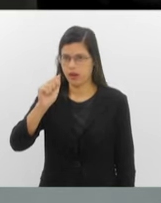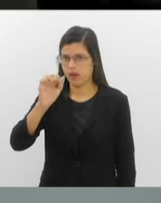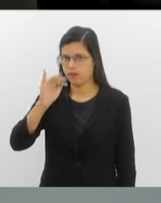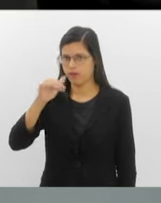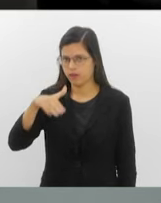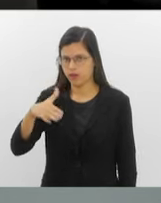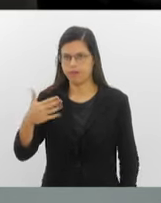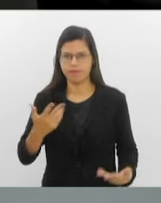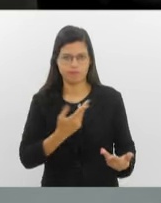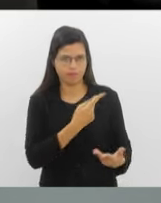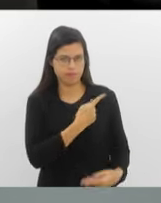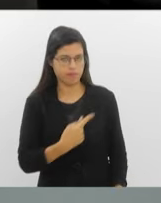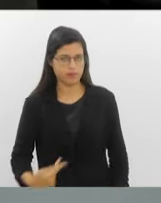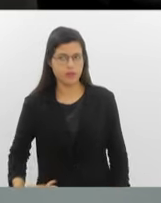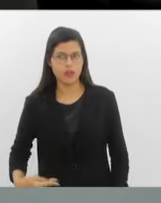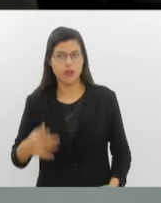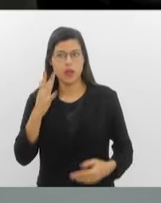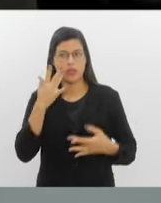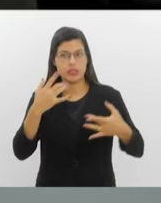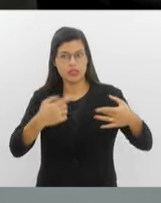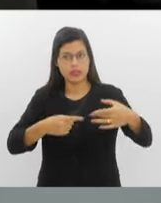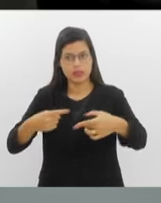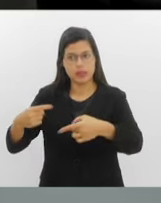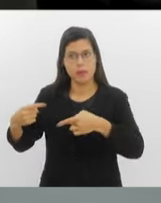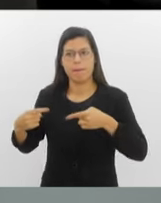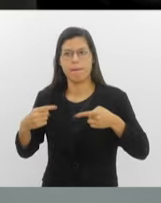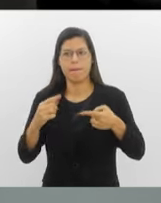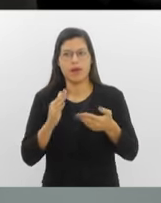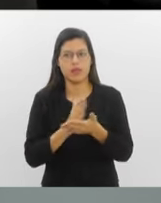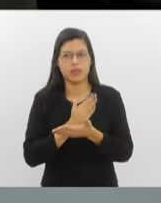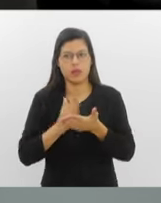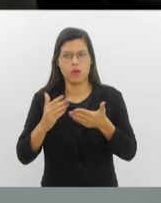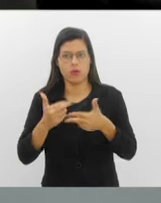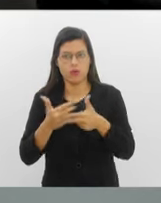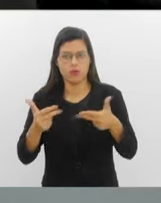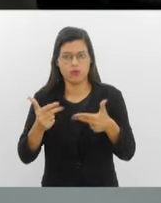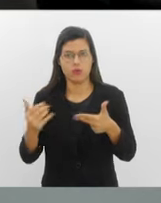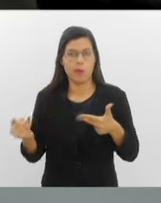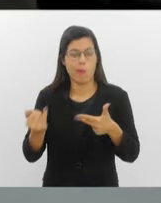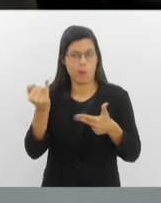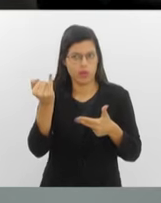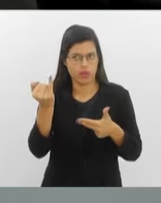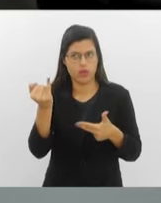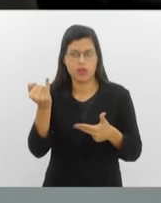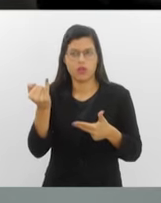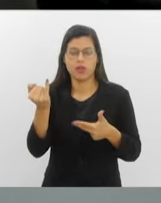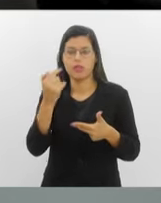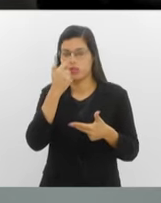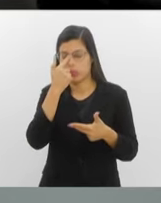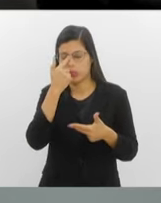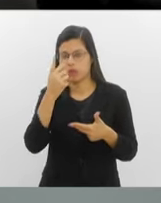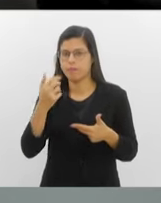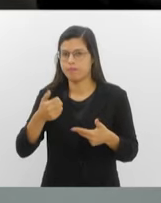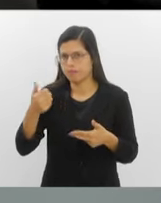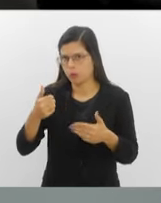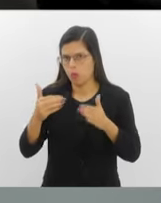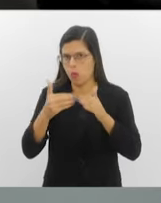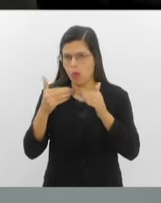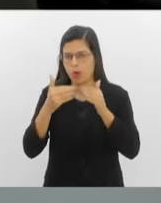eu acho que esse debate tem algumas dimensões que são importantes destacar. Primeiro, eu concordo com a deputada